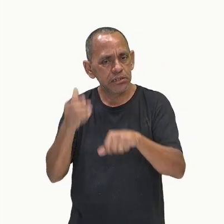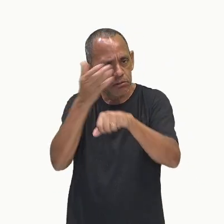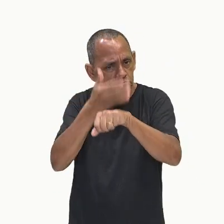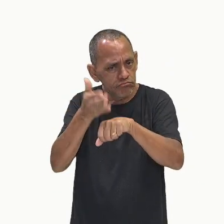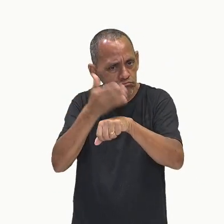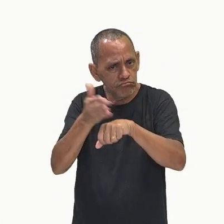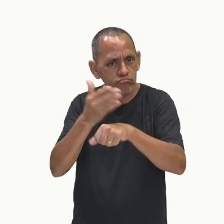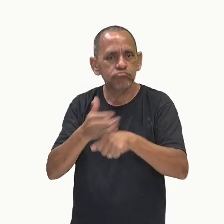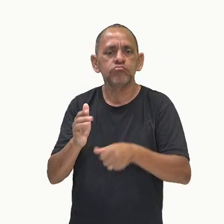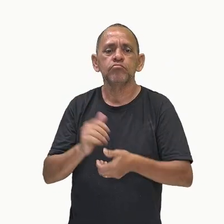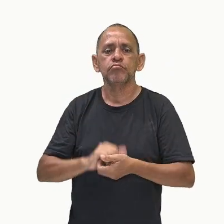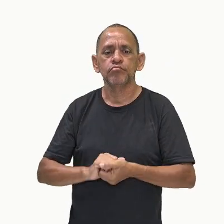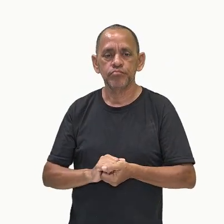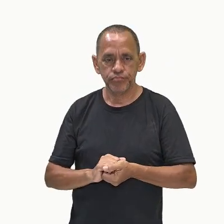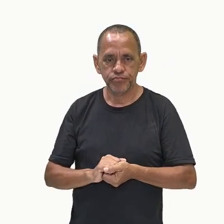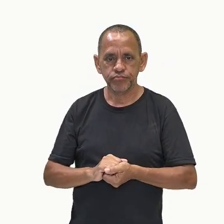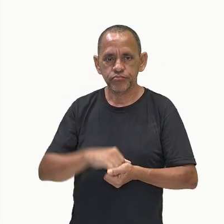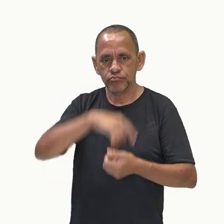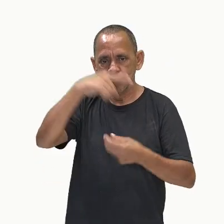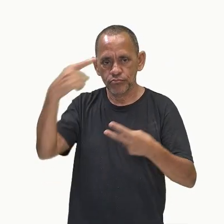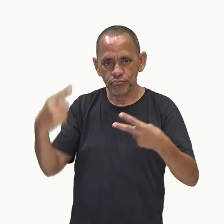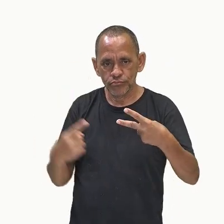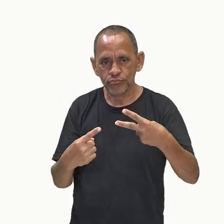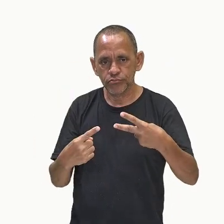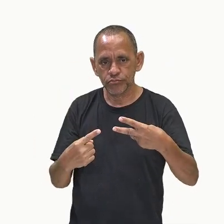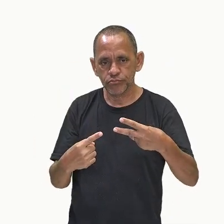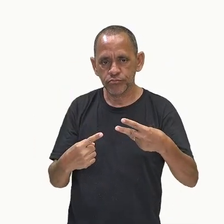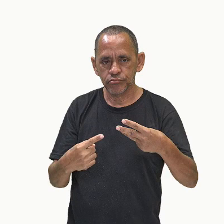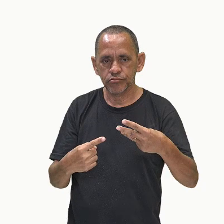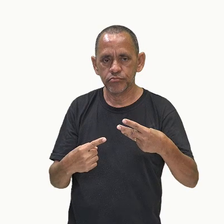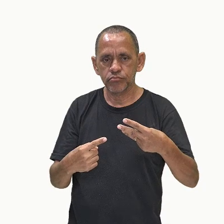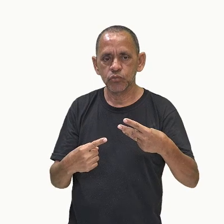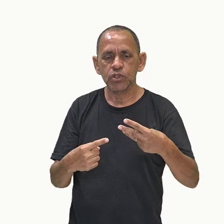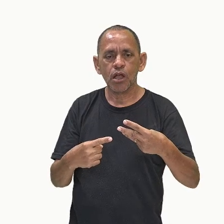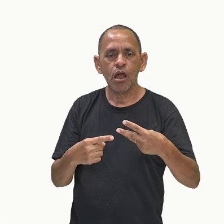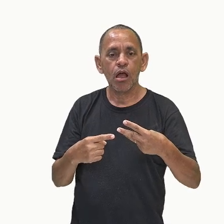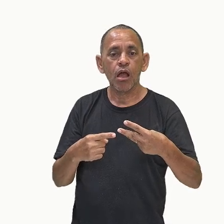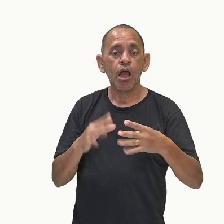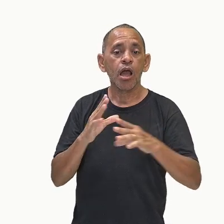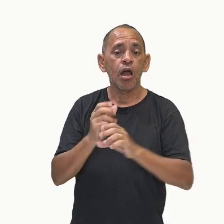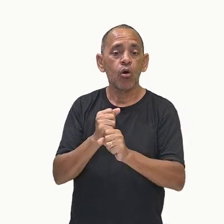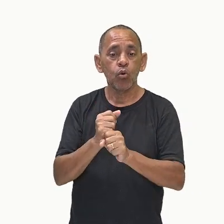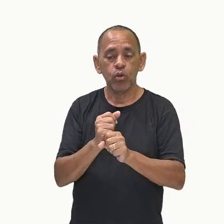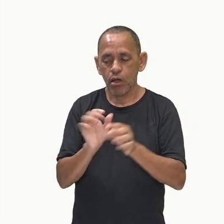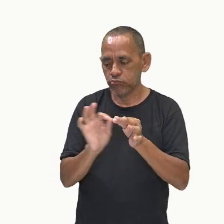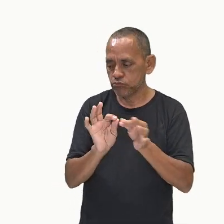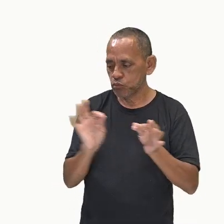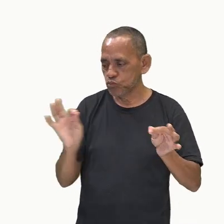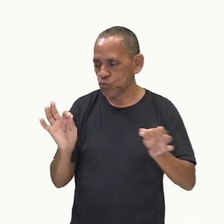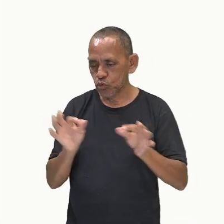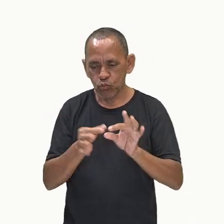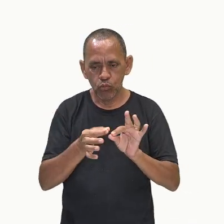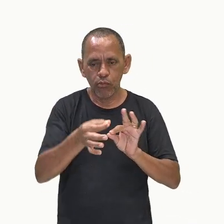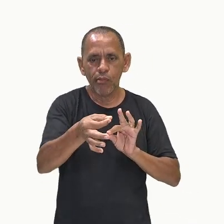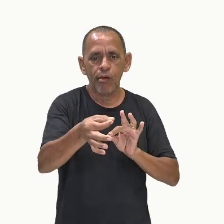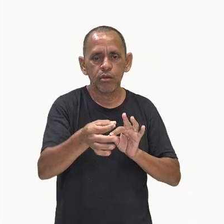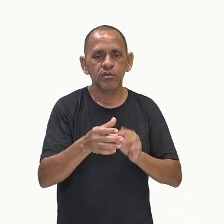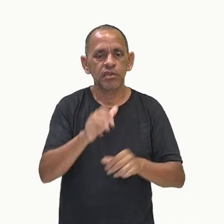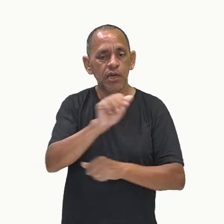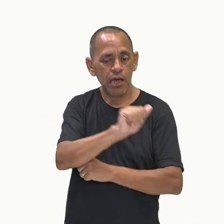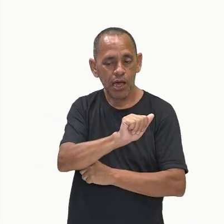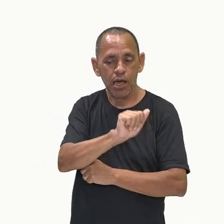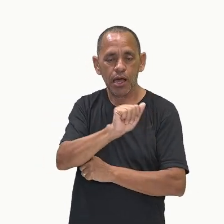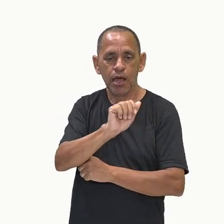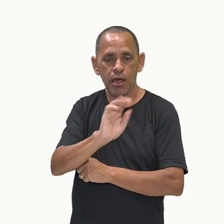e C de coordenadas 8 e 1, devemos calcular as distâncias entre os pontos que formam o triângulo ABC. Então,